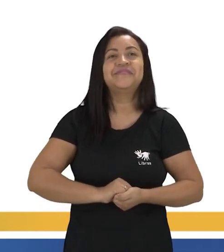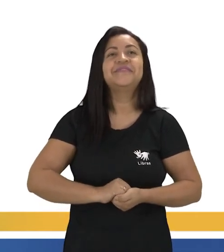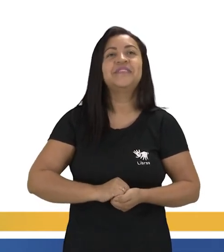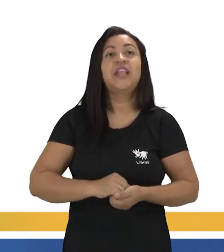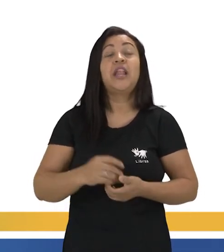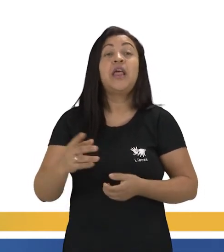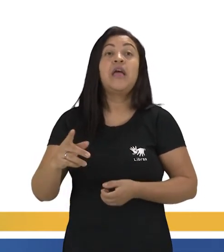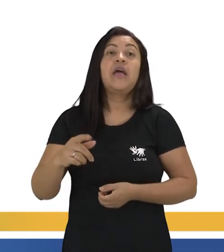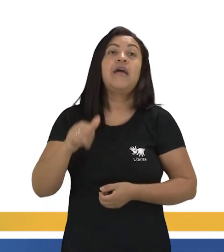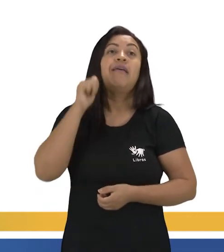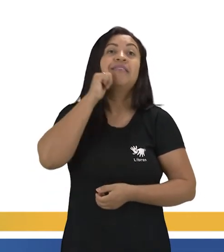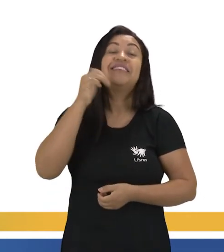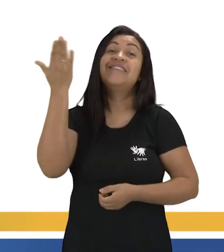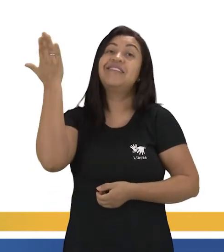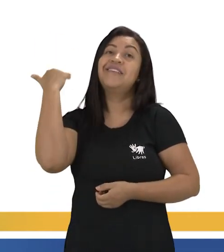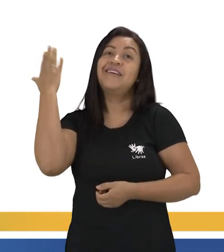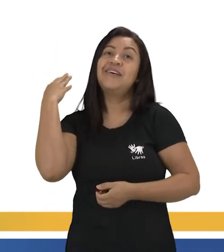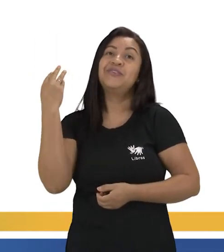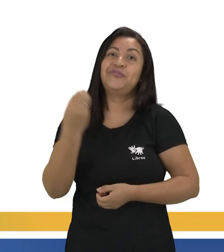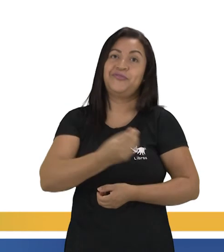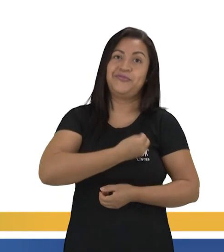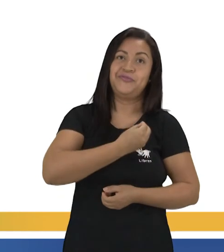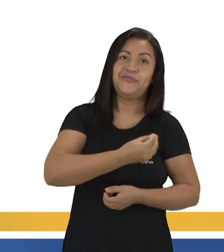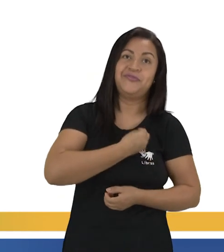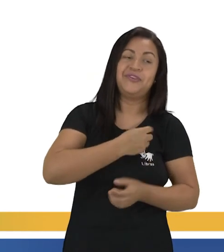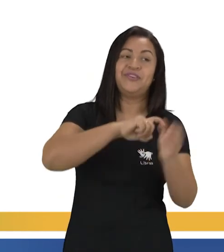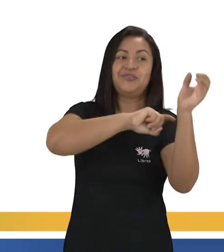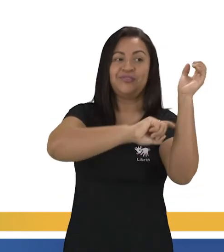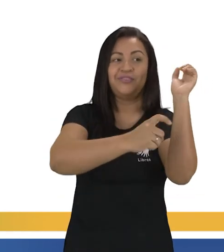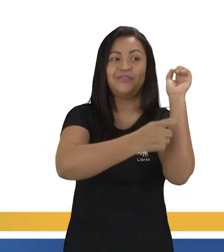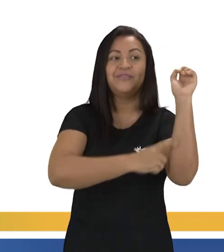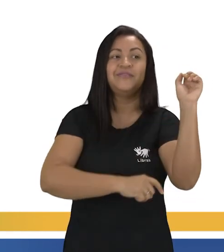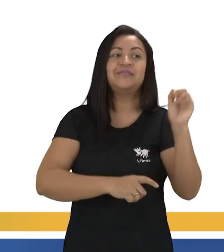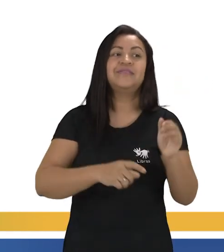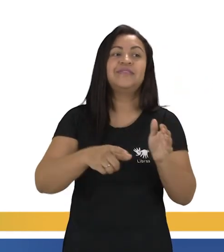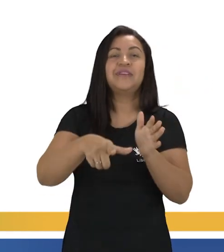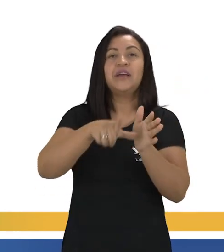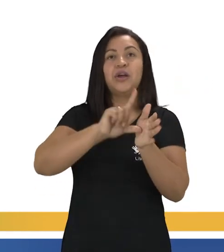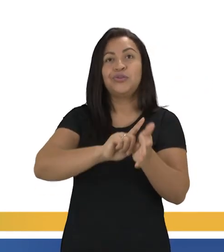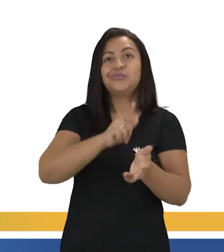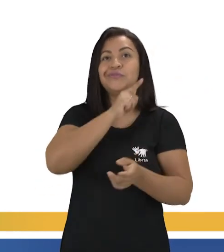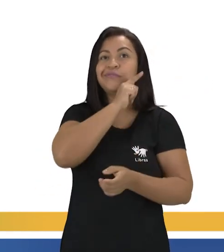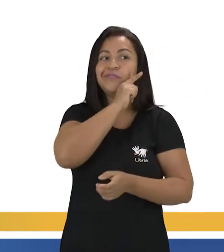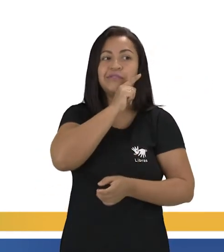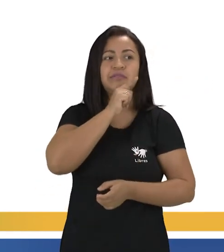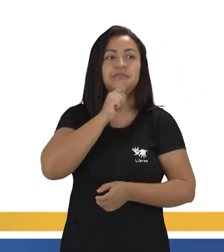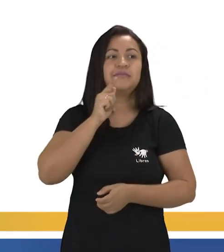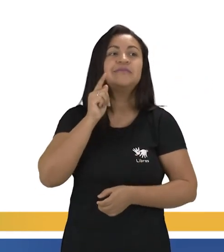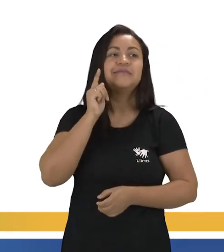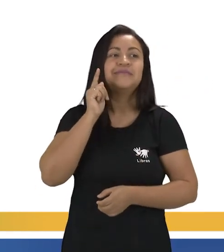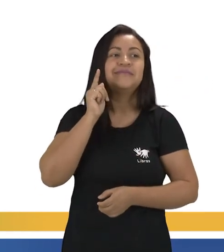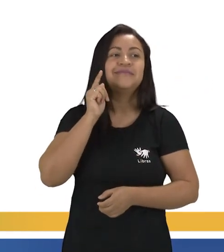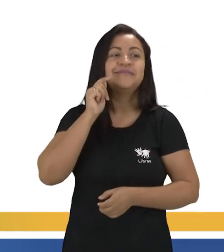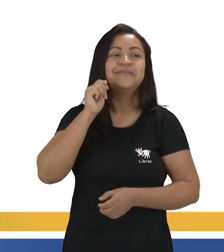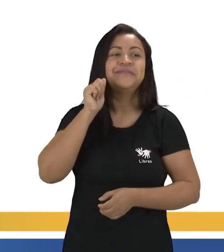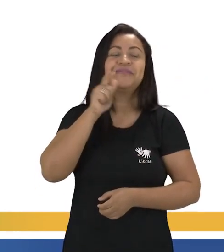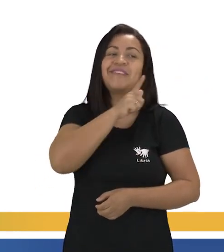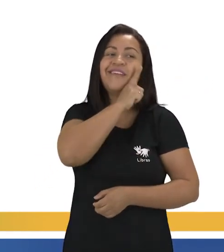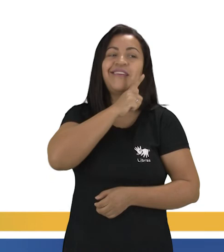Kinari em Chapuri, antes de ir ao Kinari. Na letra D nós